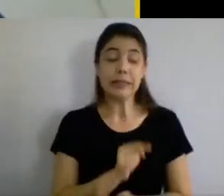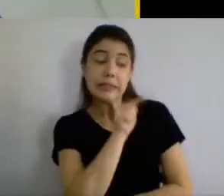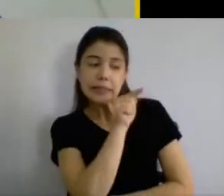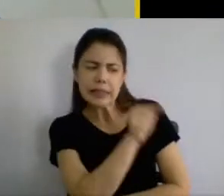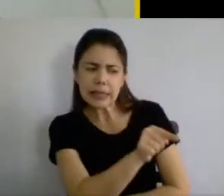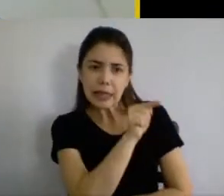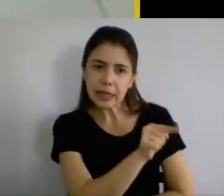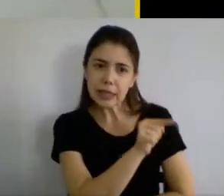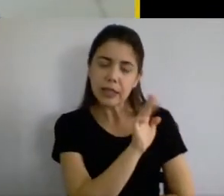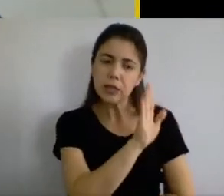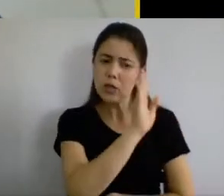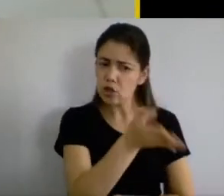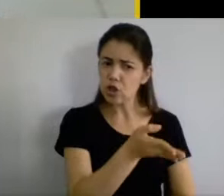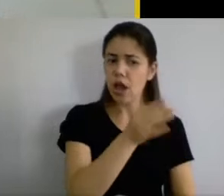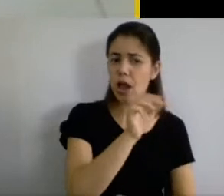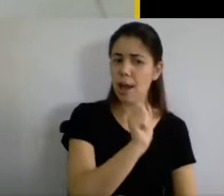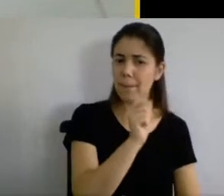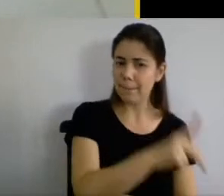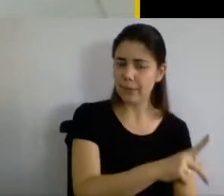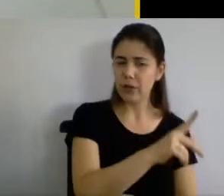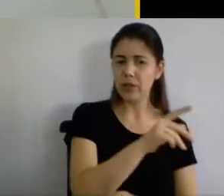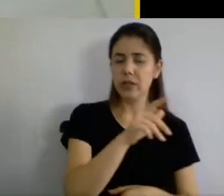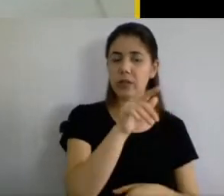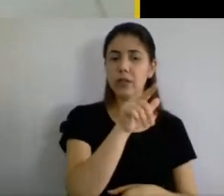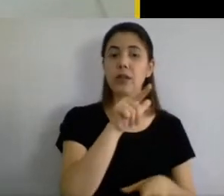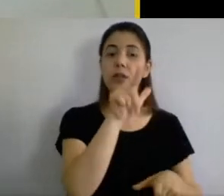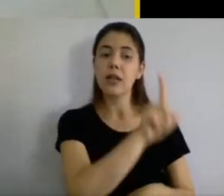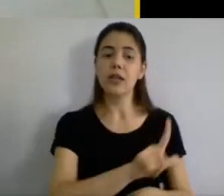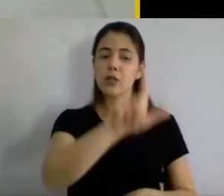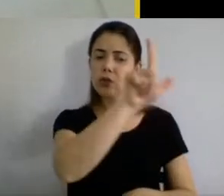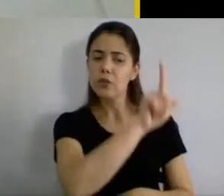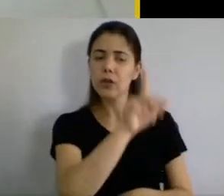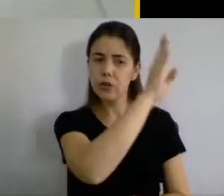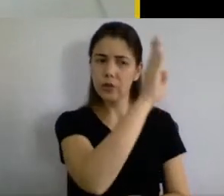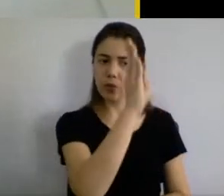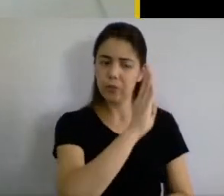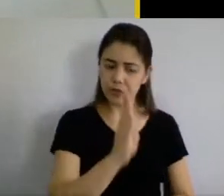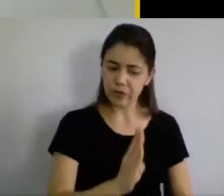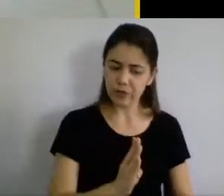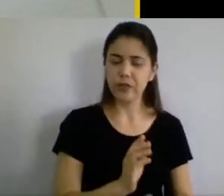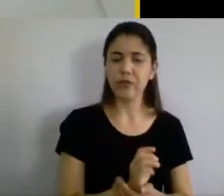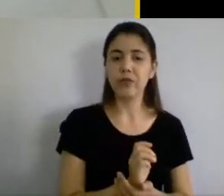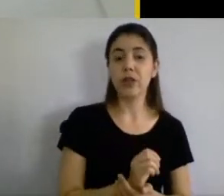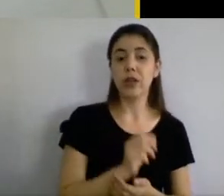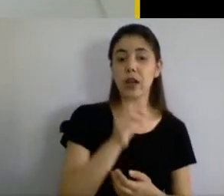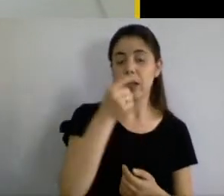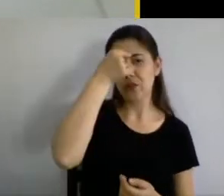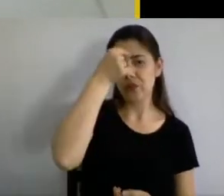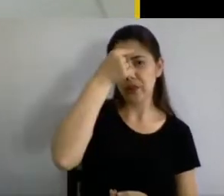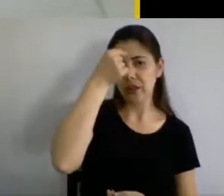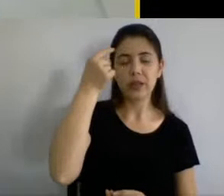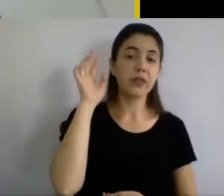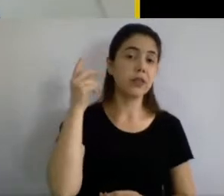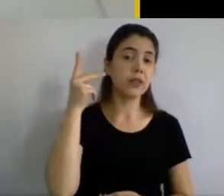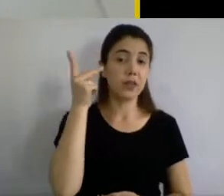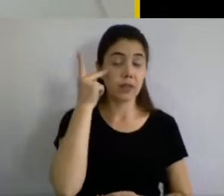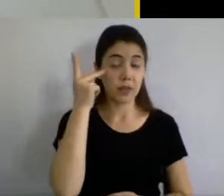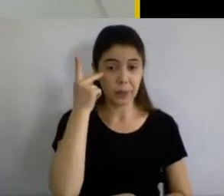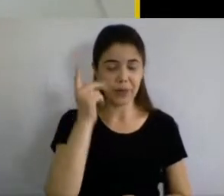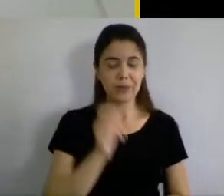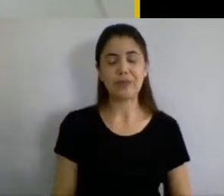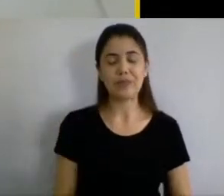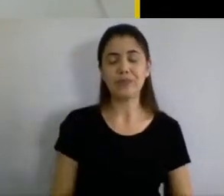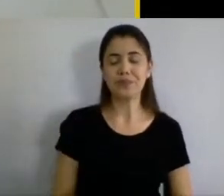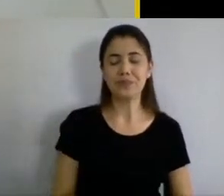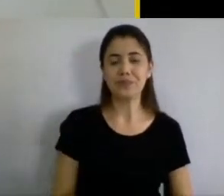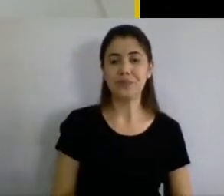de literatura brasileira do Departamento de Letras Clássicas e Vernáculas da Universidade de São Paulo, a USP. Né? Atualmente, ele é